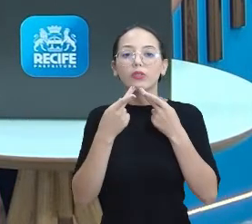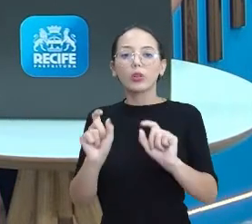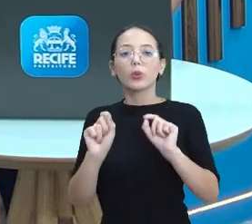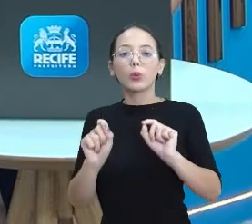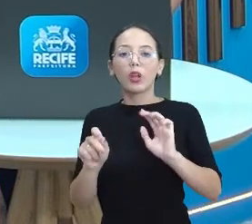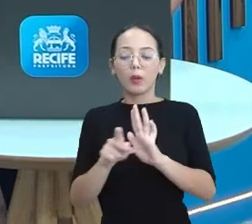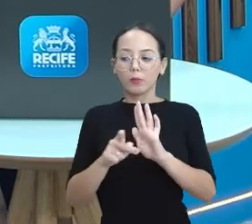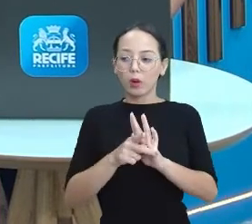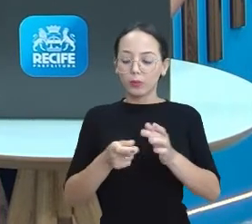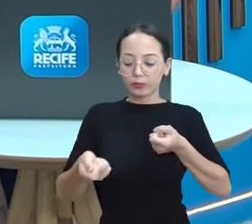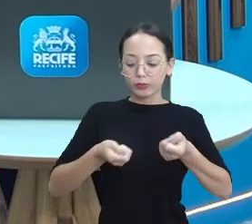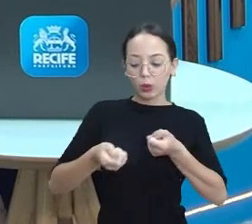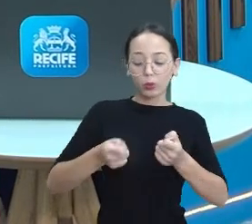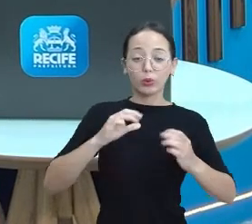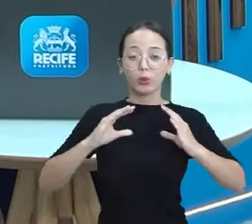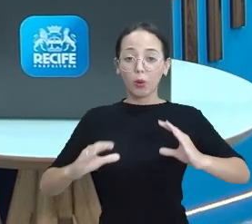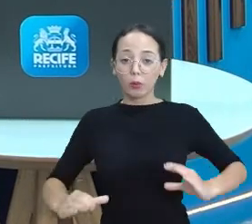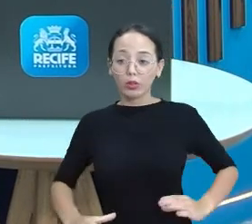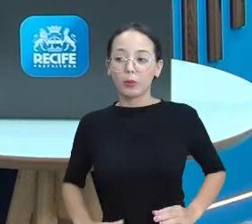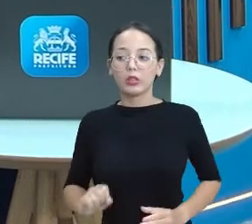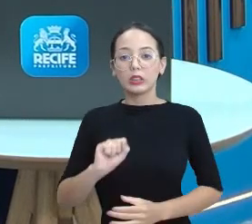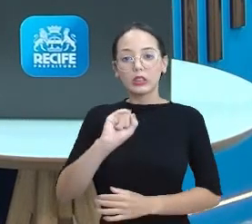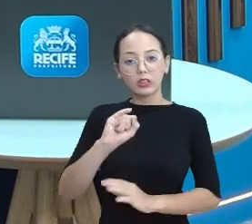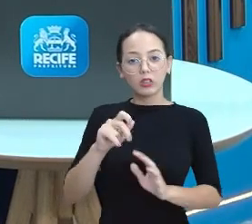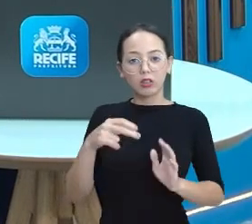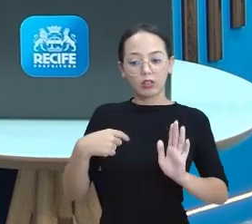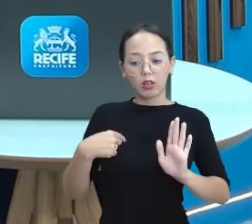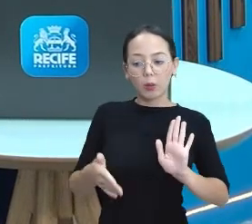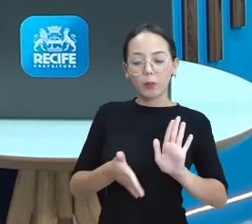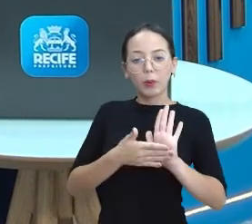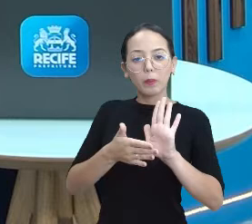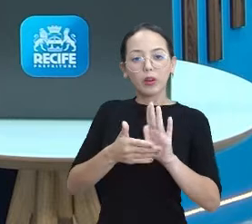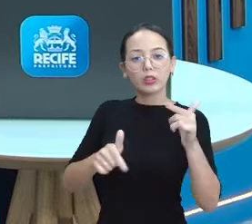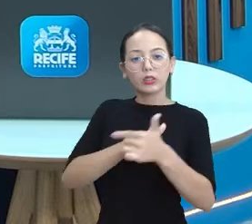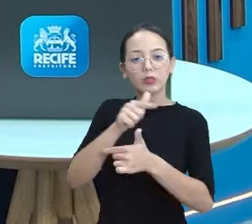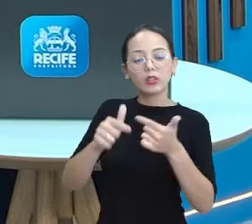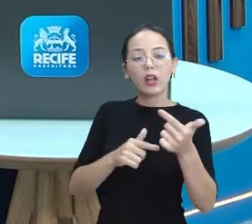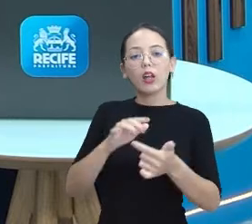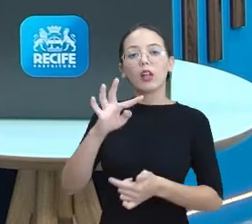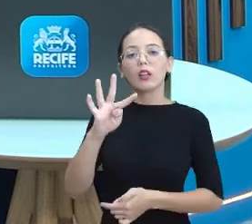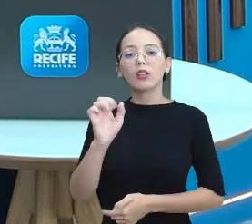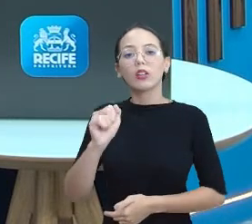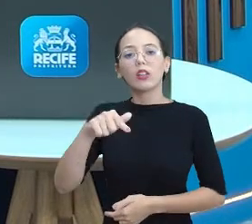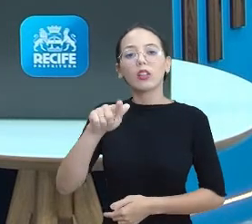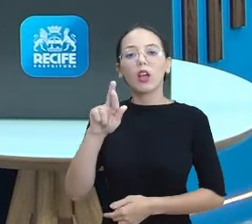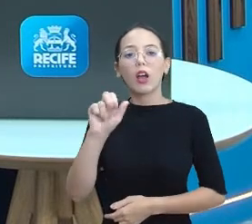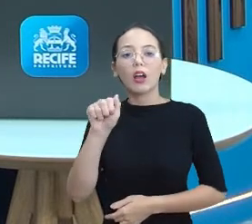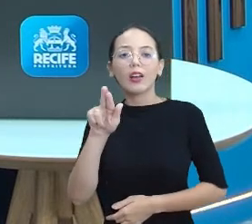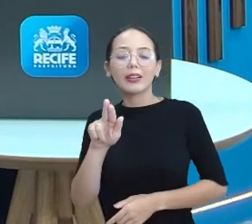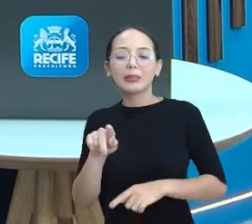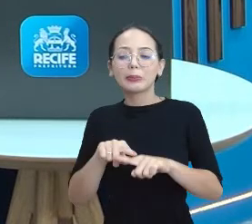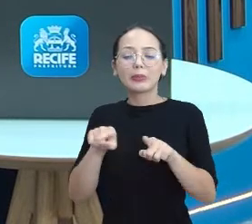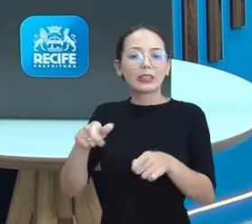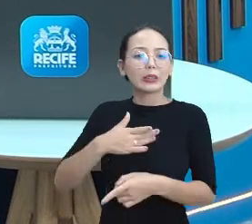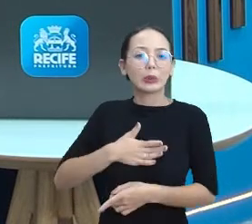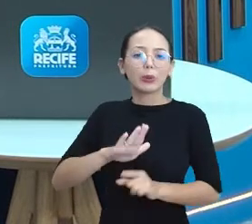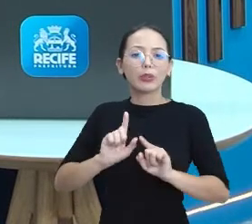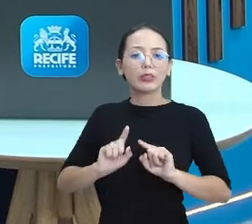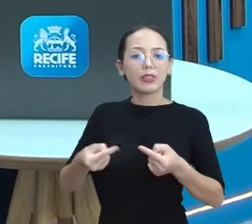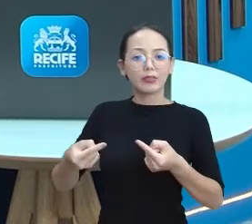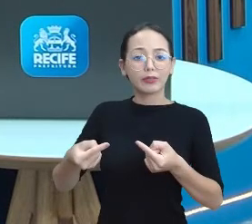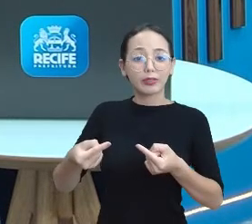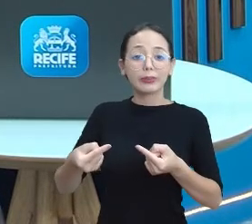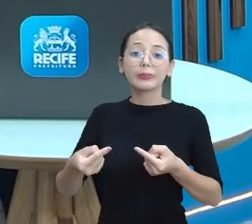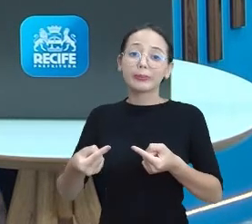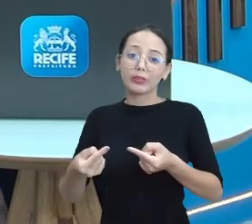de comportamento. Se eu ofereço uma atividade de Tangram para o estudante que não se identifica com o desafio,